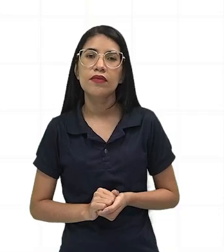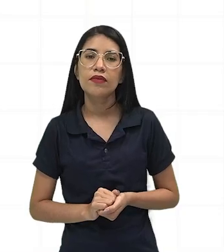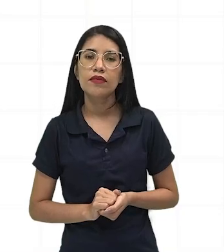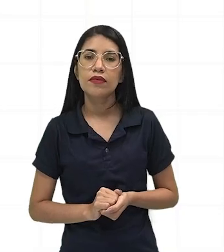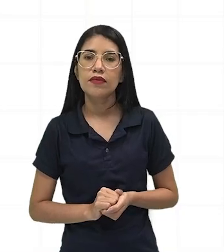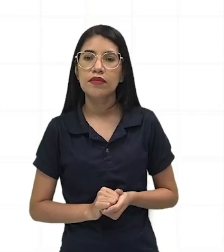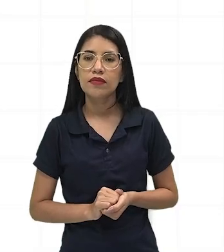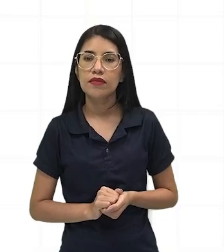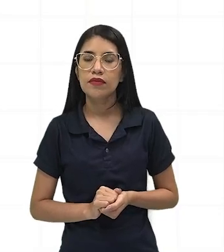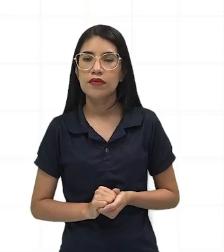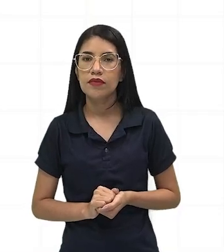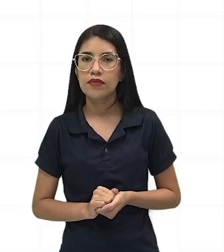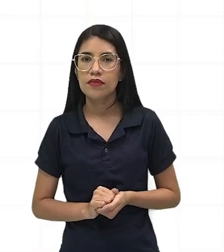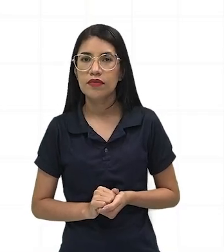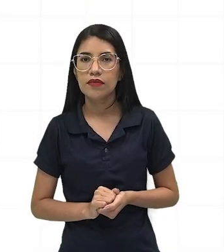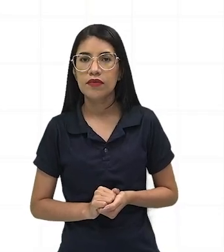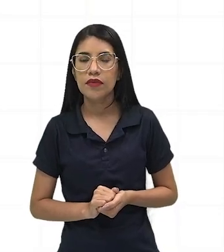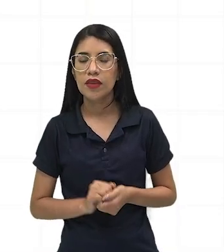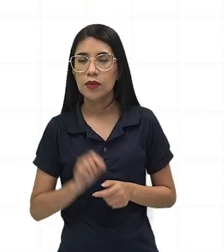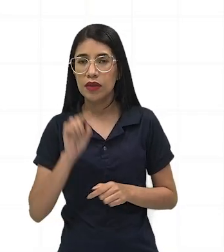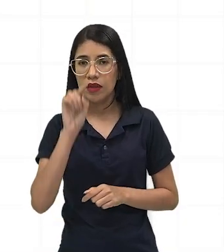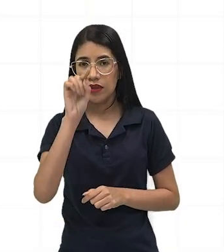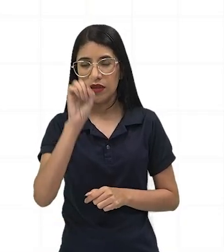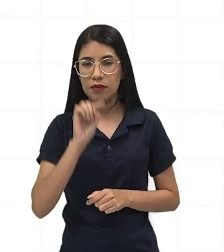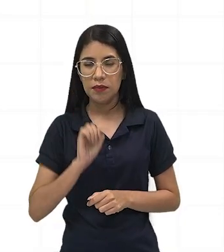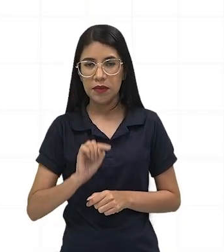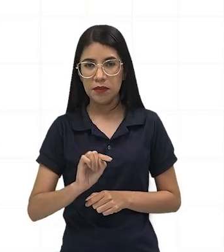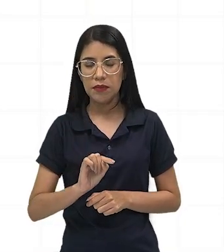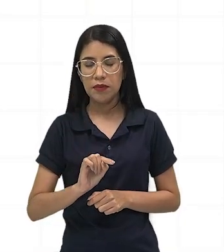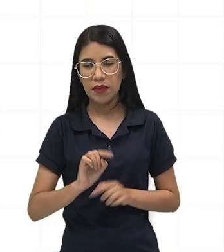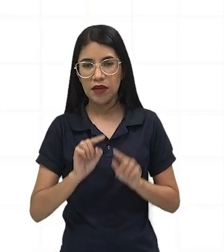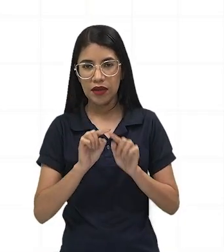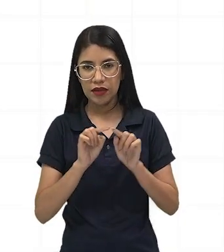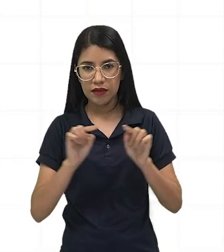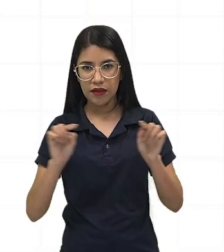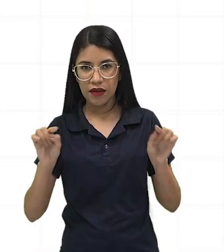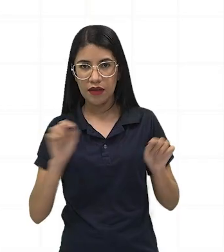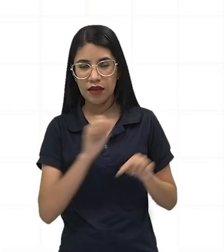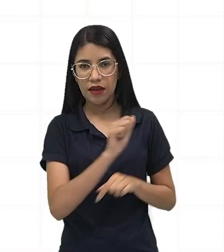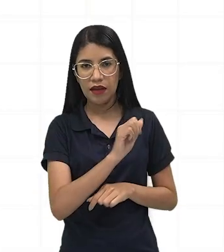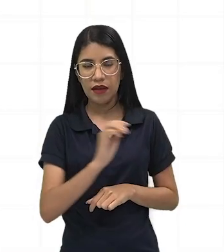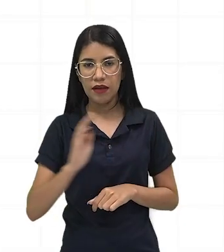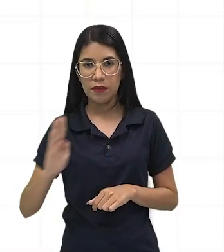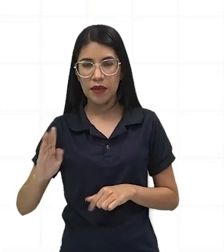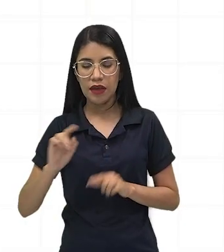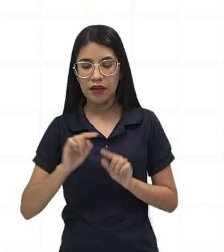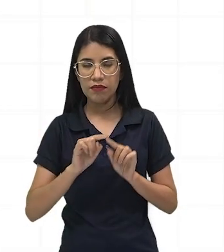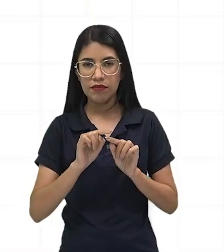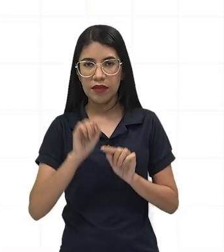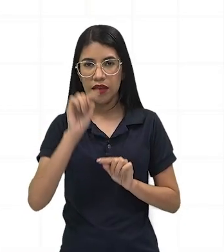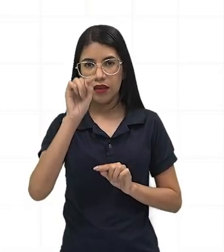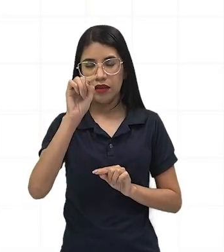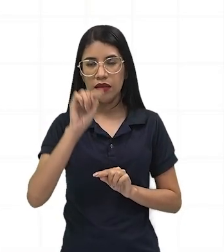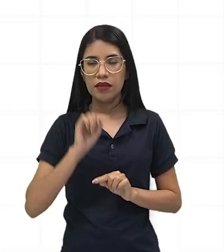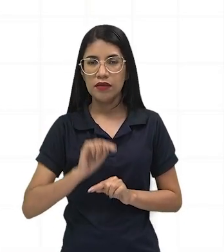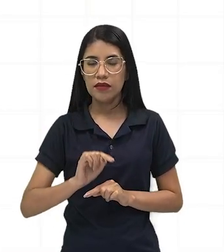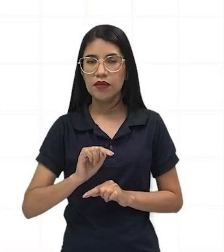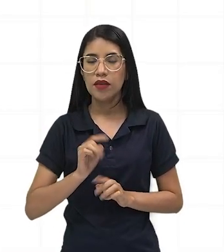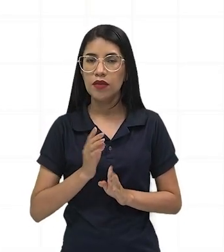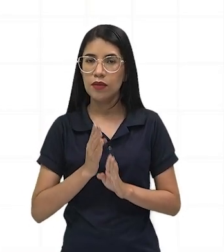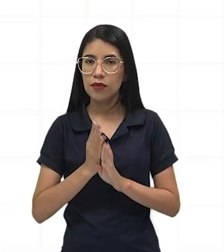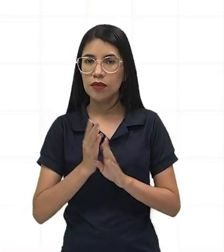Um acima e outro abaixo do segmento de reta. Segmento de reta é exatamente isso aqui, pessoal.